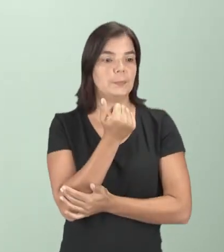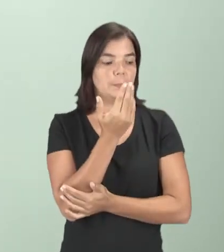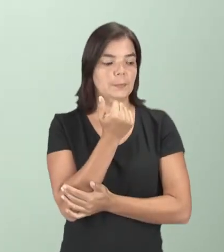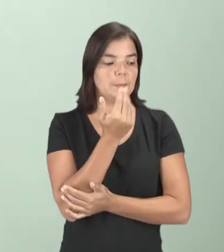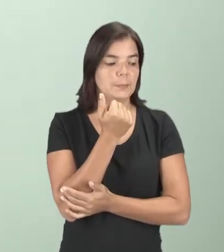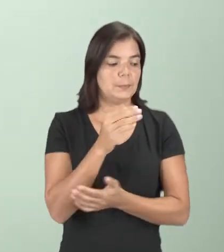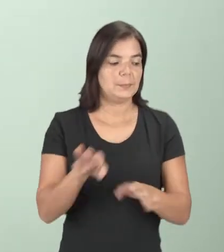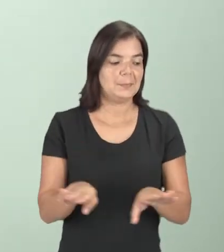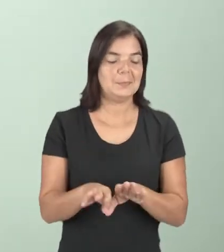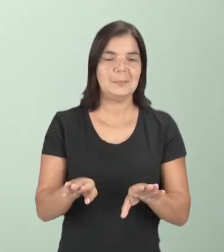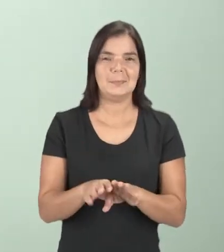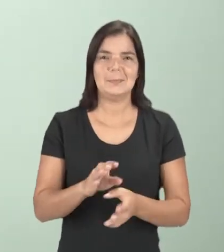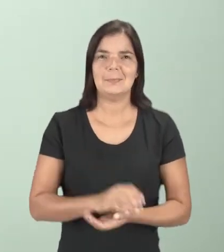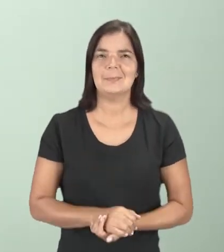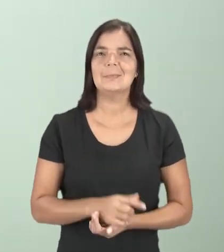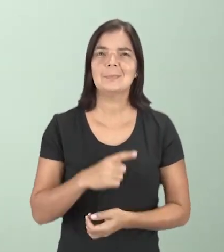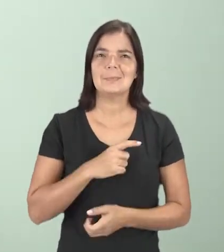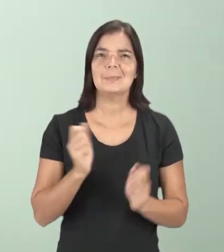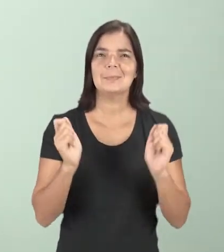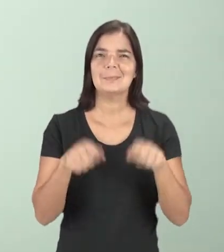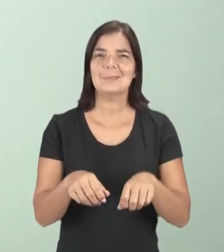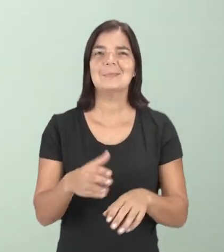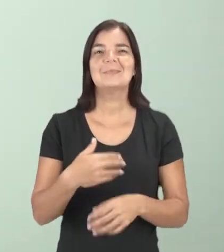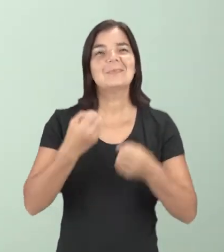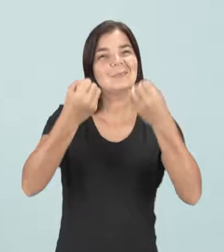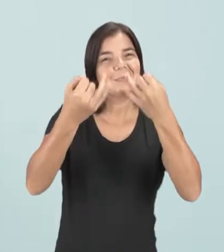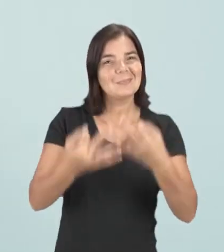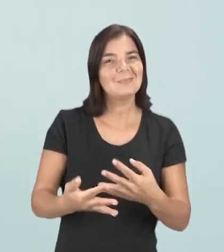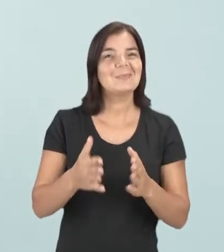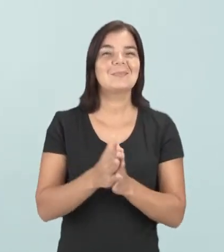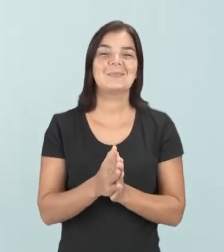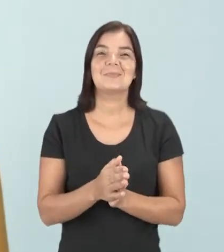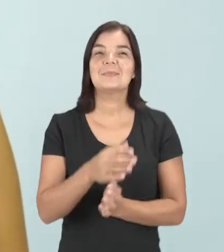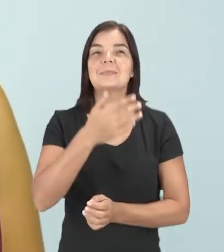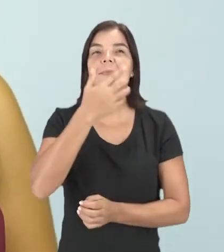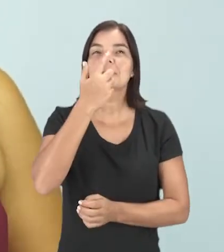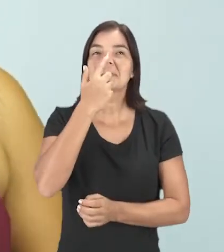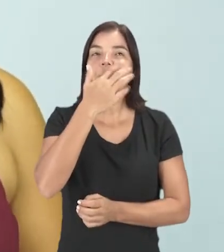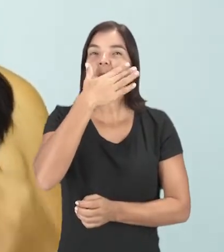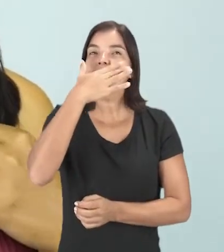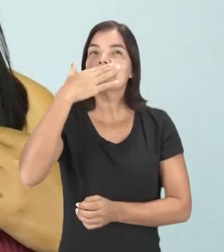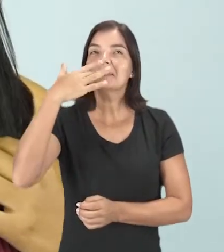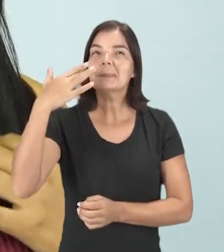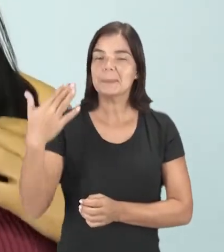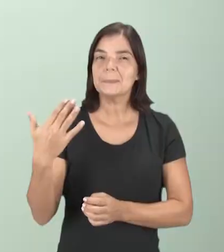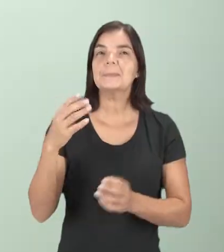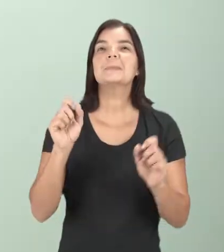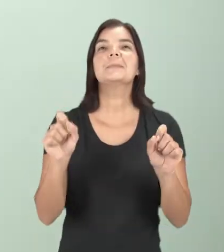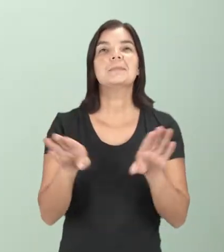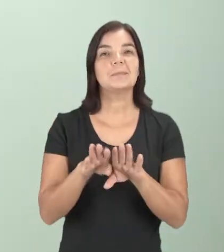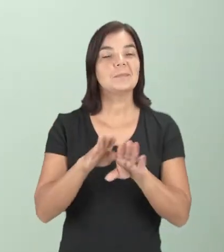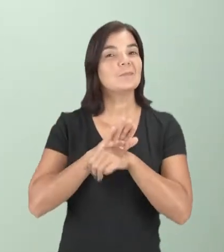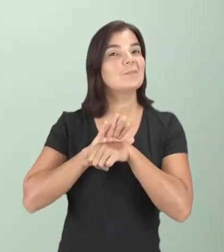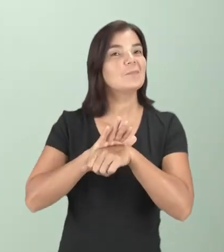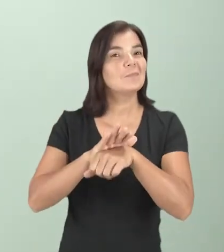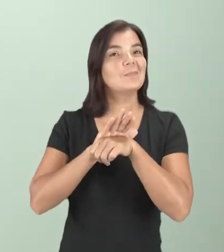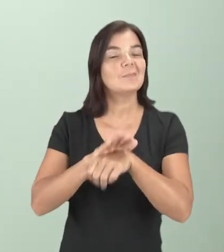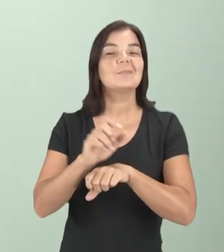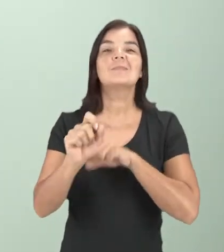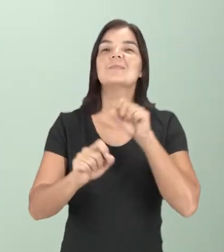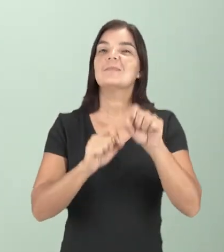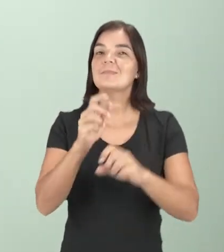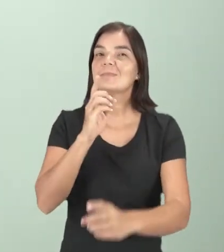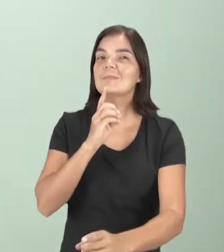alimentos. Também vamos falar sobre o olfato. O olfato, ele nos ajuda também